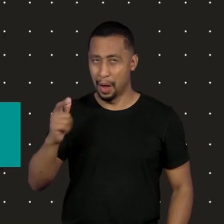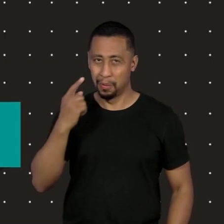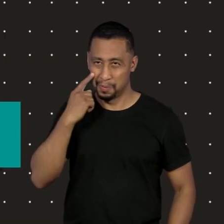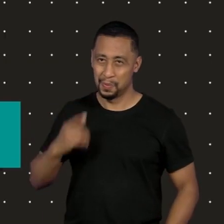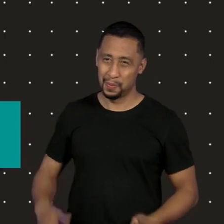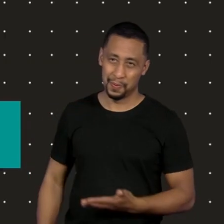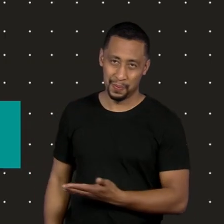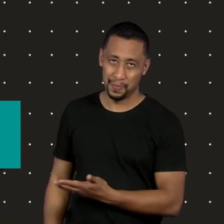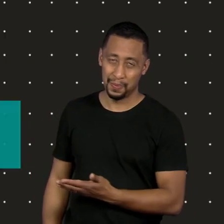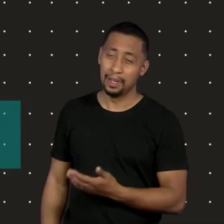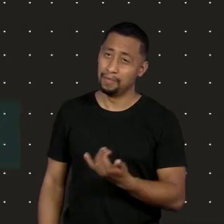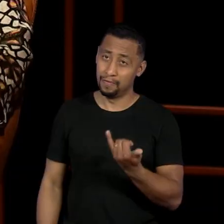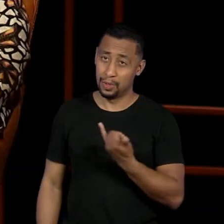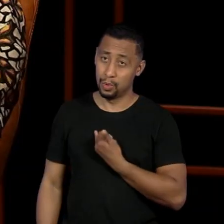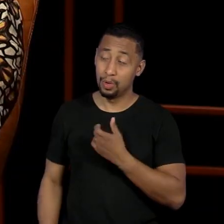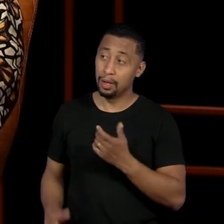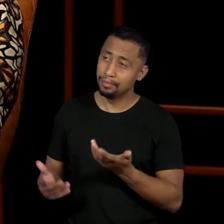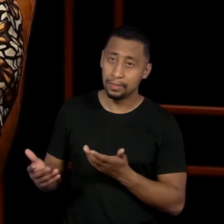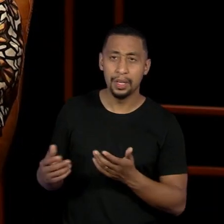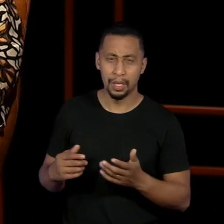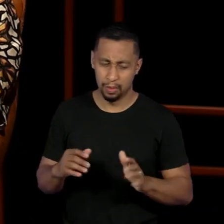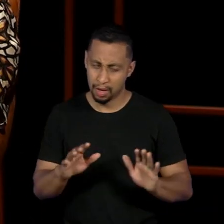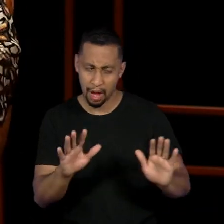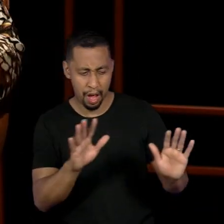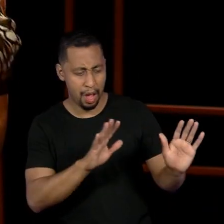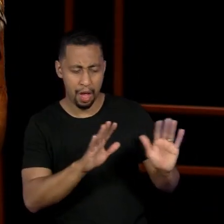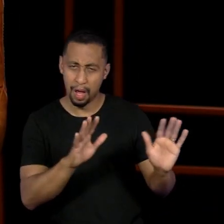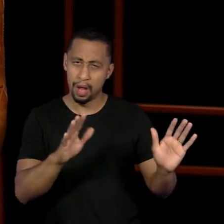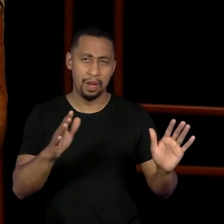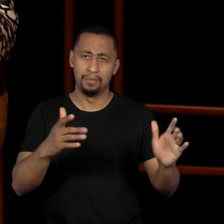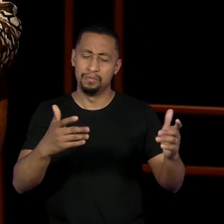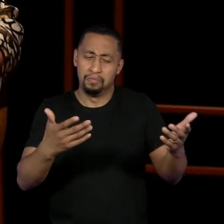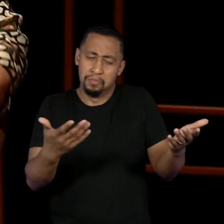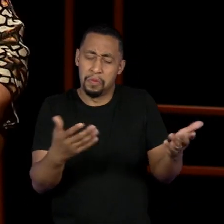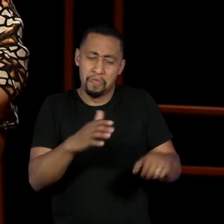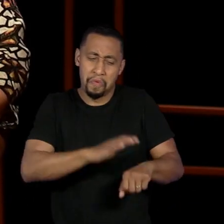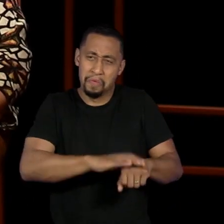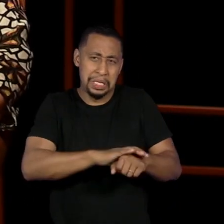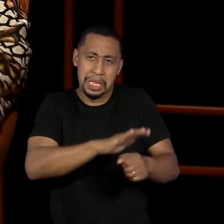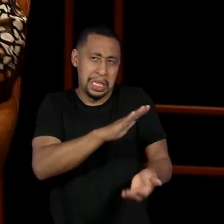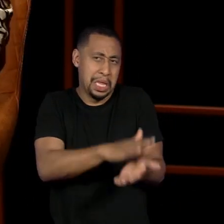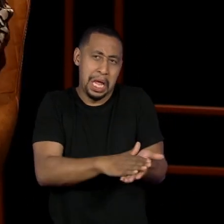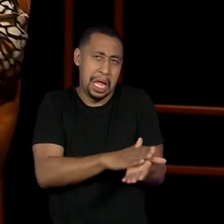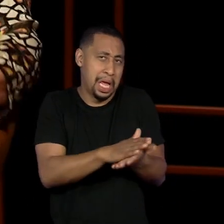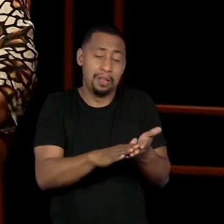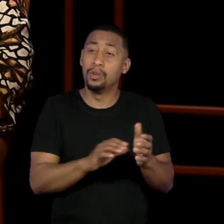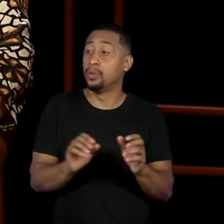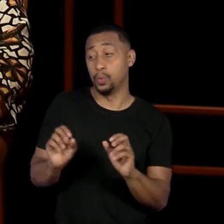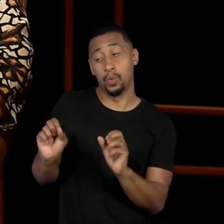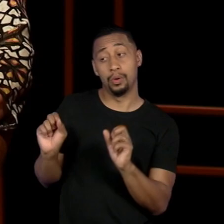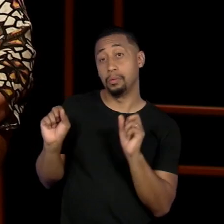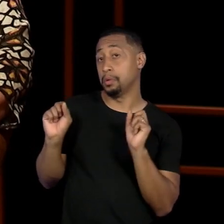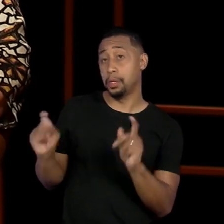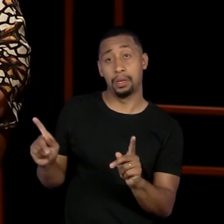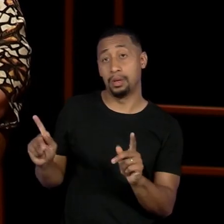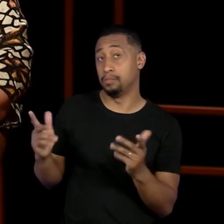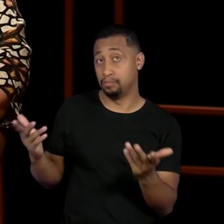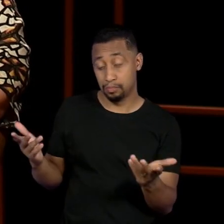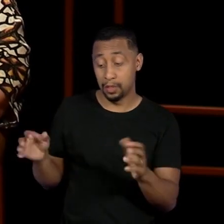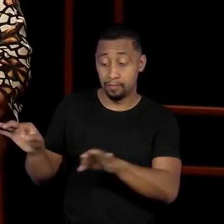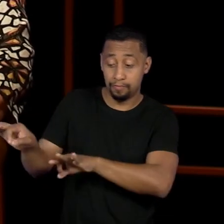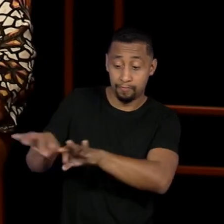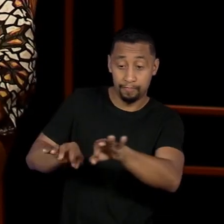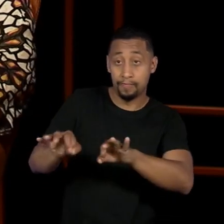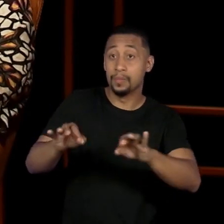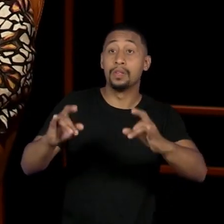disse, não, imagina, nem pensar, não vamos fazer nada. Eu disse, bom, tudo bem, eu vou montar uma barraquinha aqui no jardim, era na Barra, lá no Rio, eu vou montar aqui uma